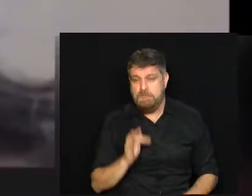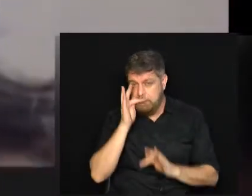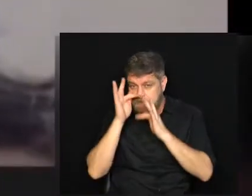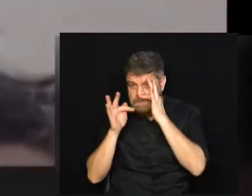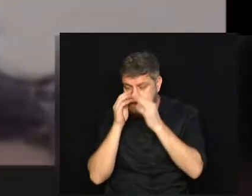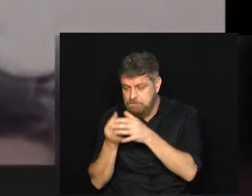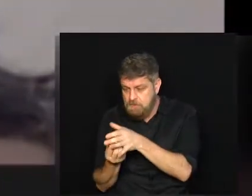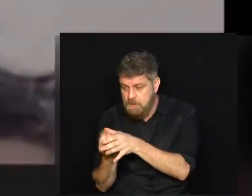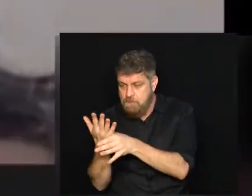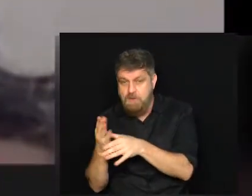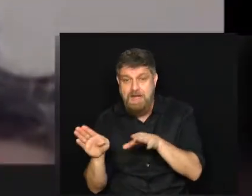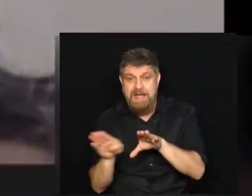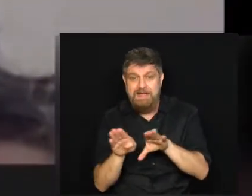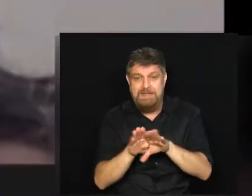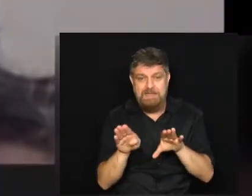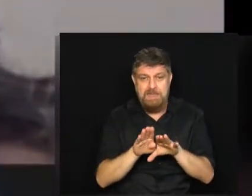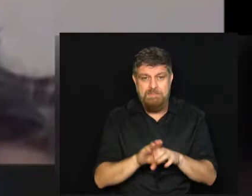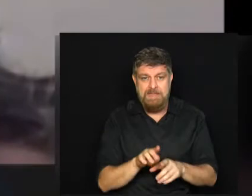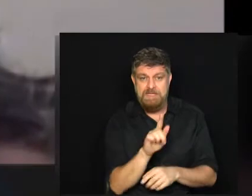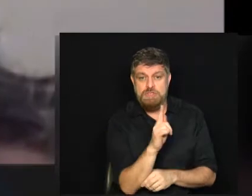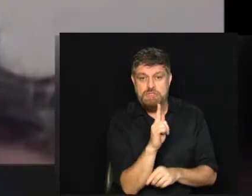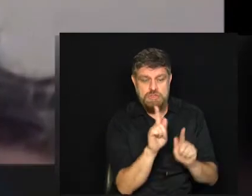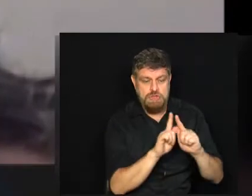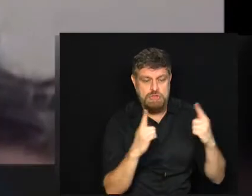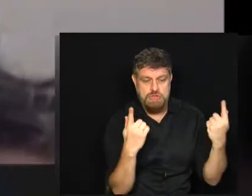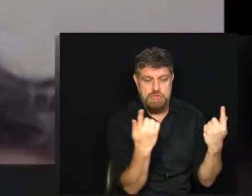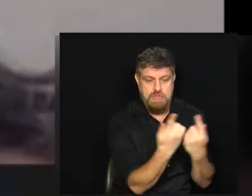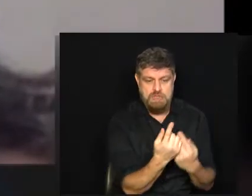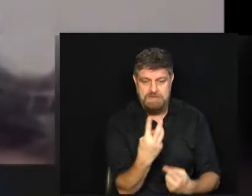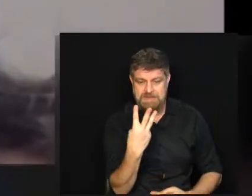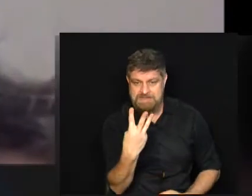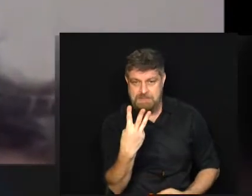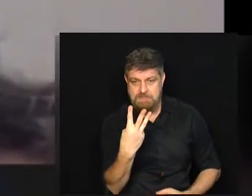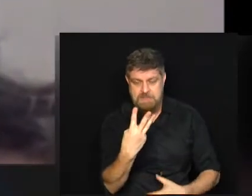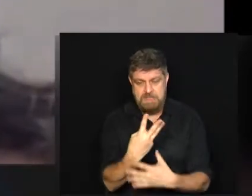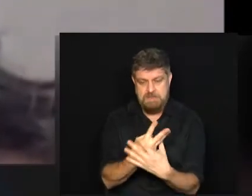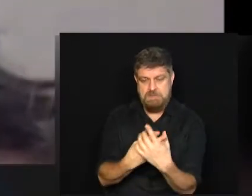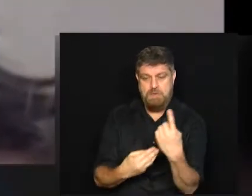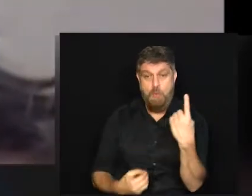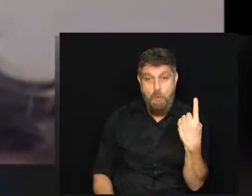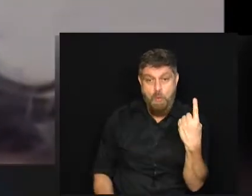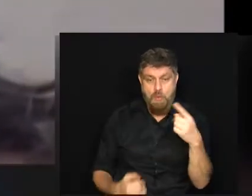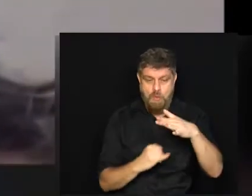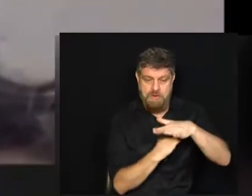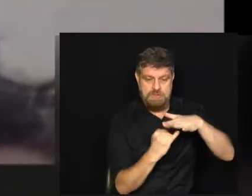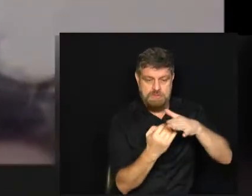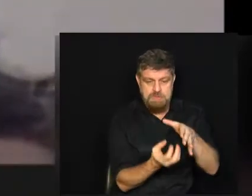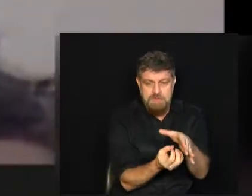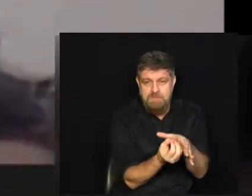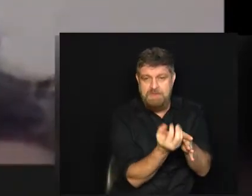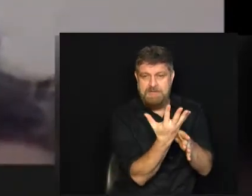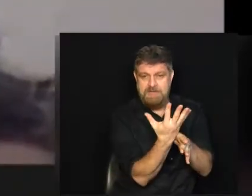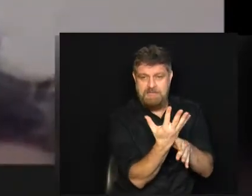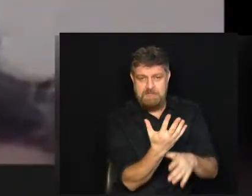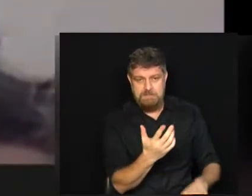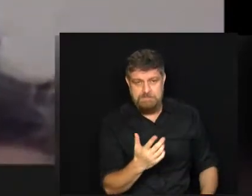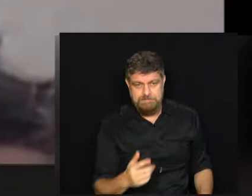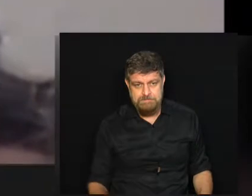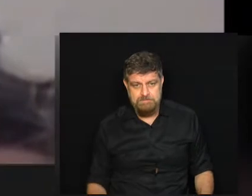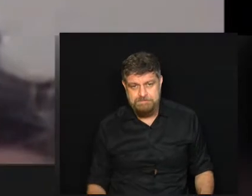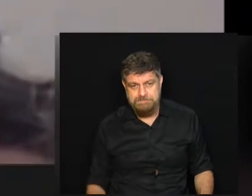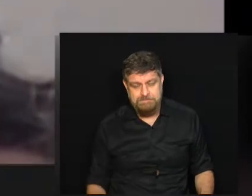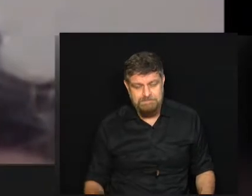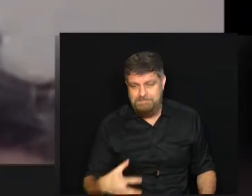Instituto Geológico. Foi a união dos 3 em um novo instituto criado de